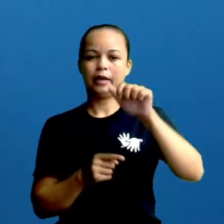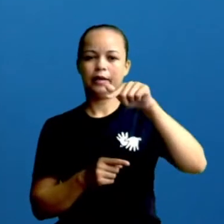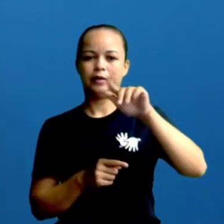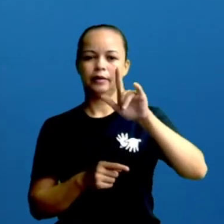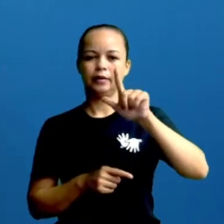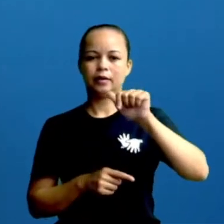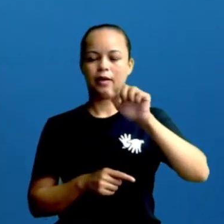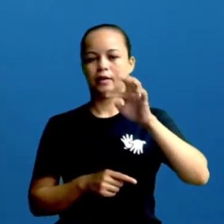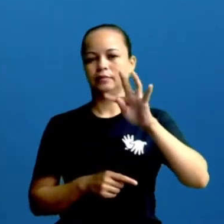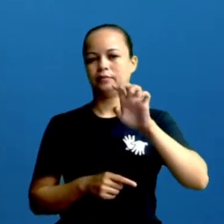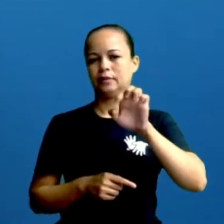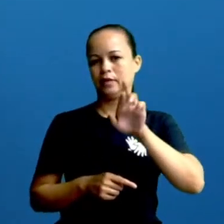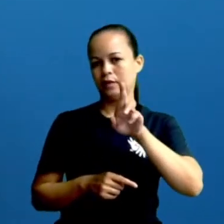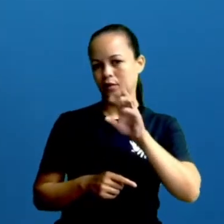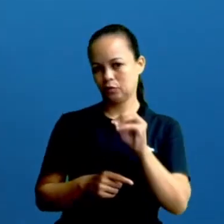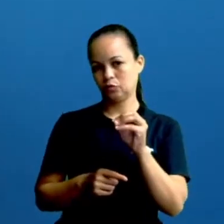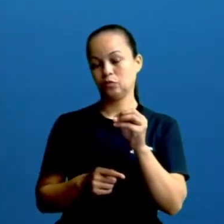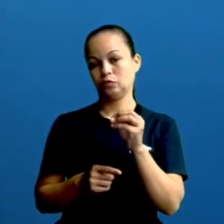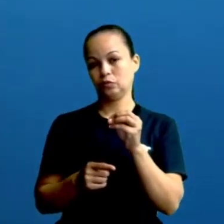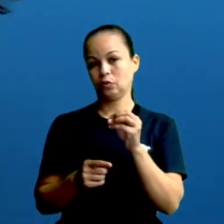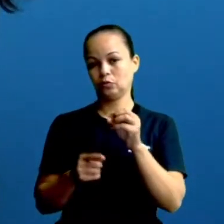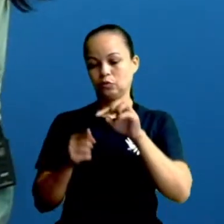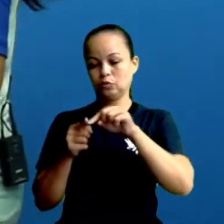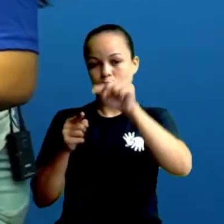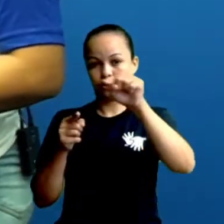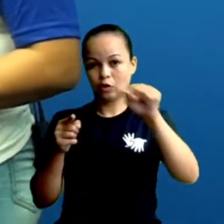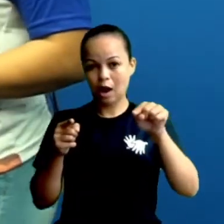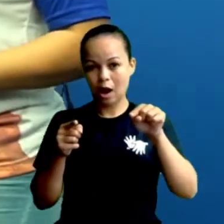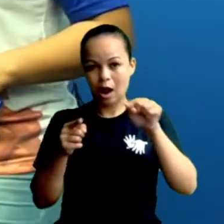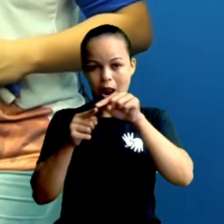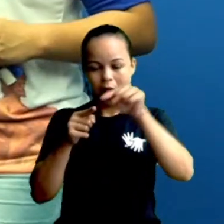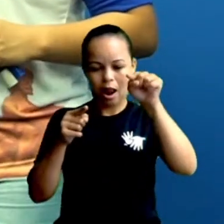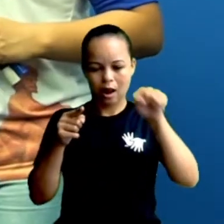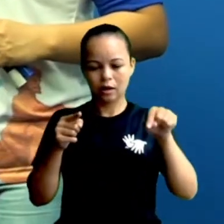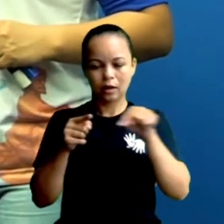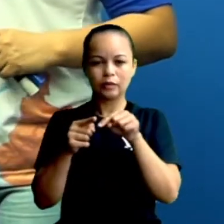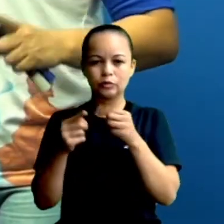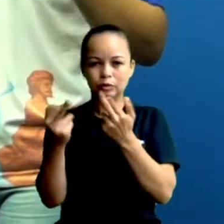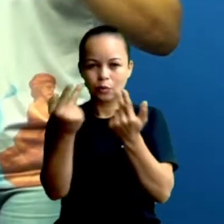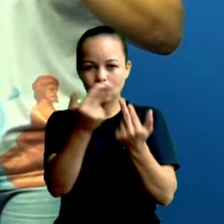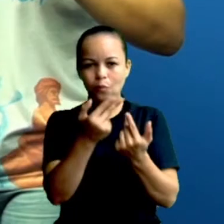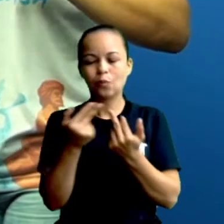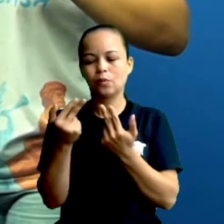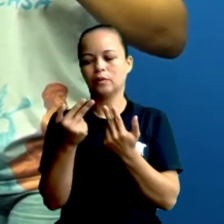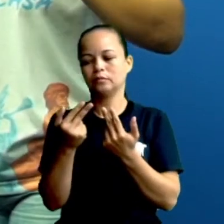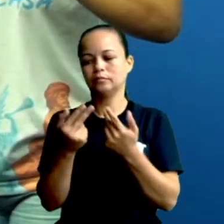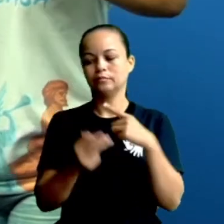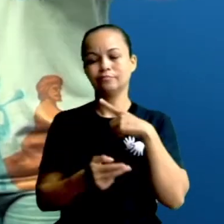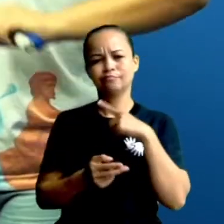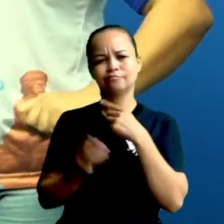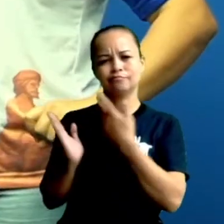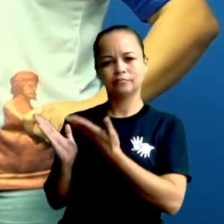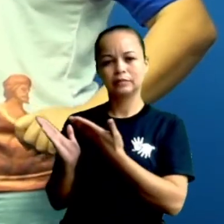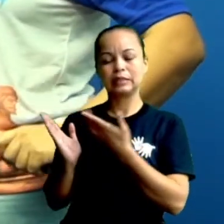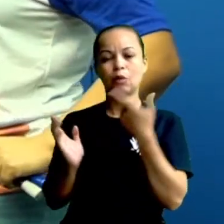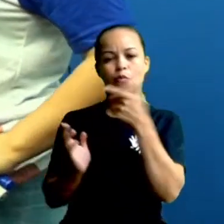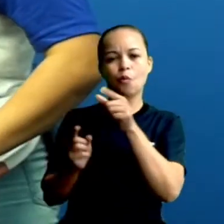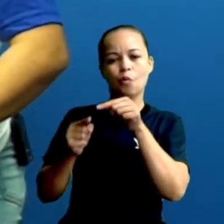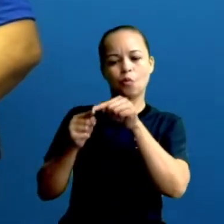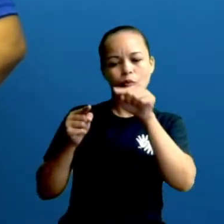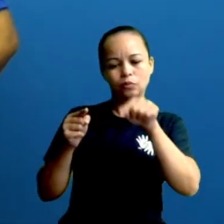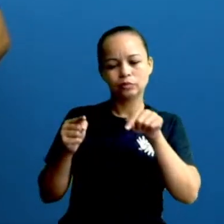equilátero, tá? Todos os lados iguais. E nós temos aqui um triângulo que ele não é